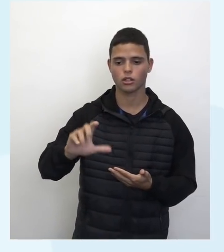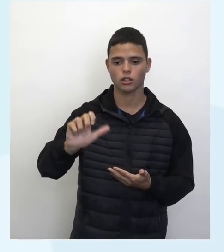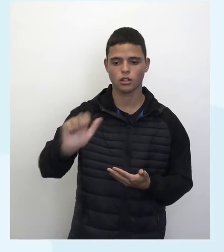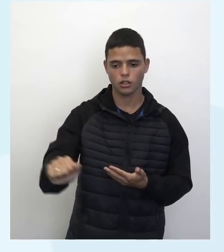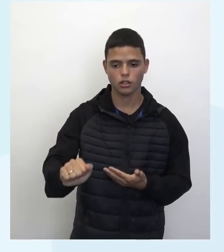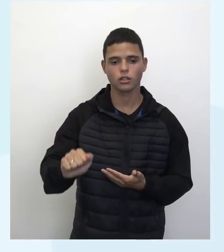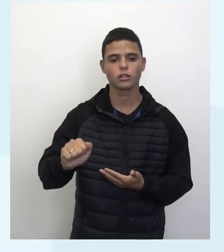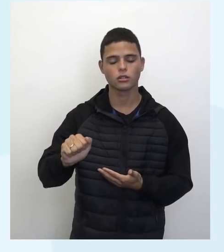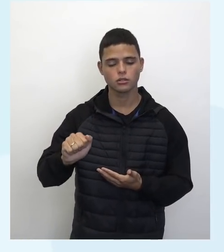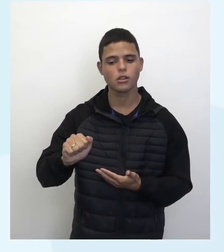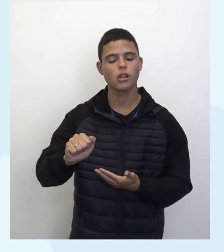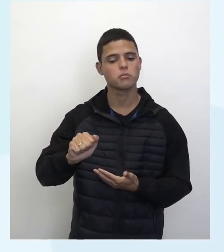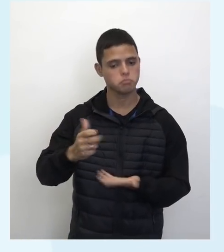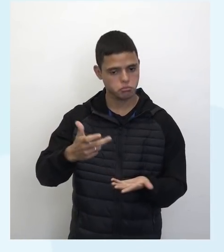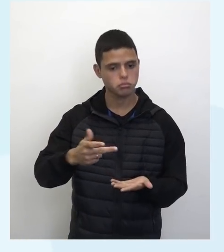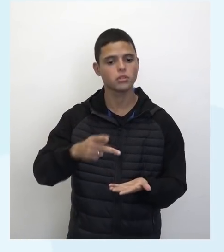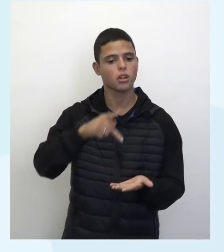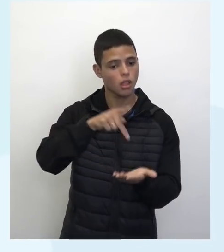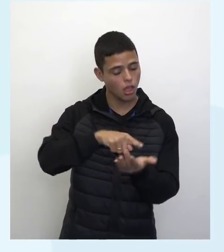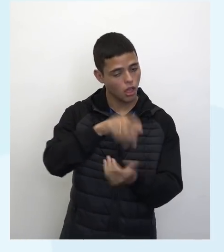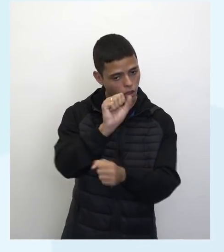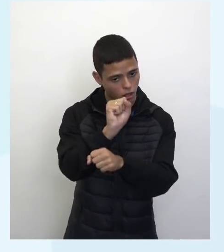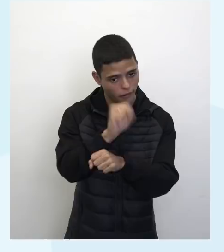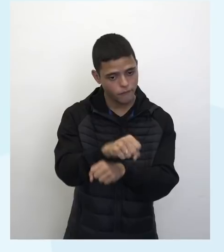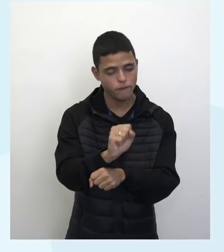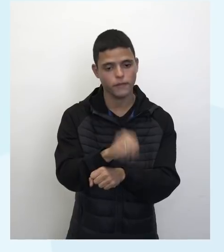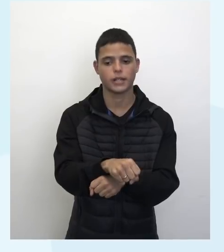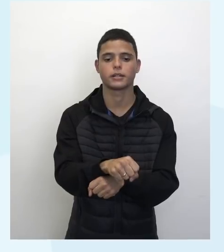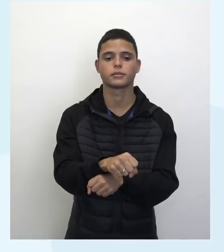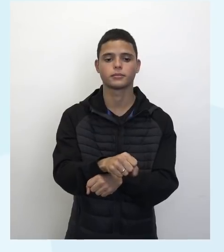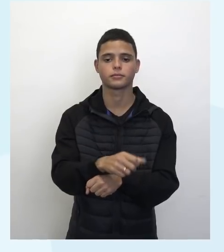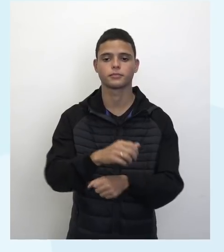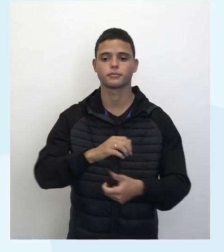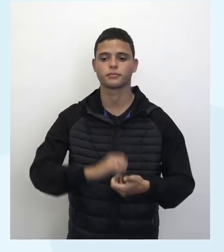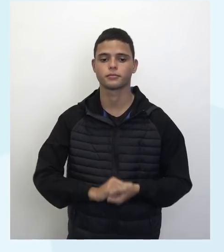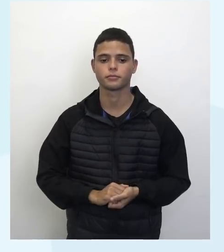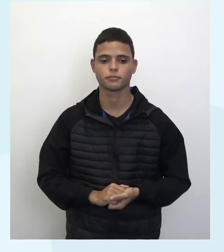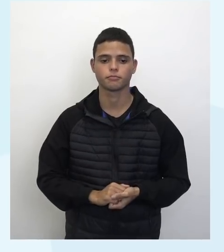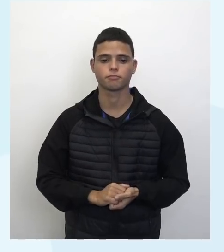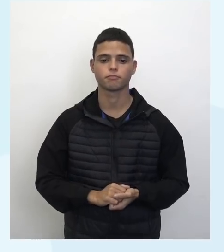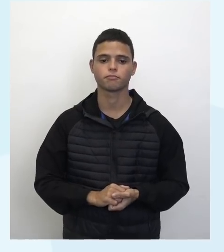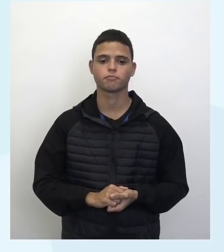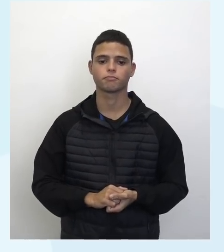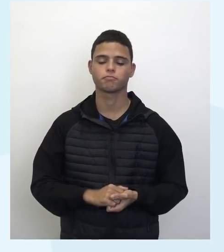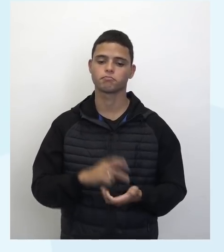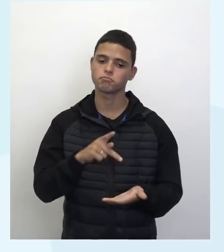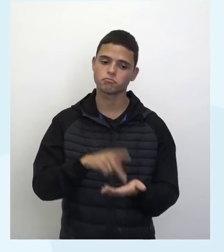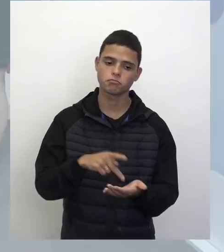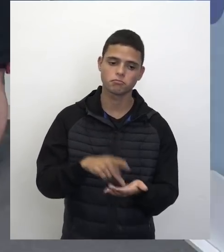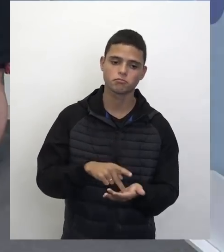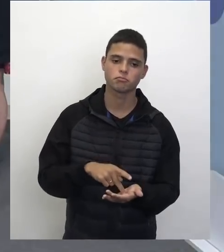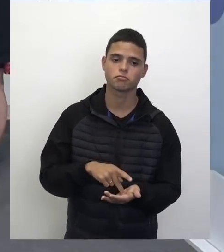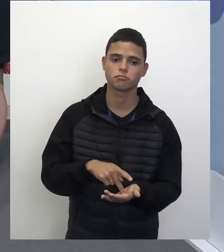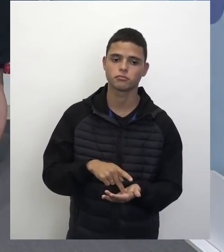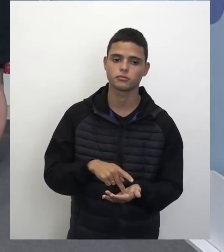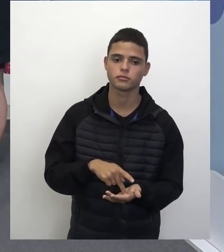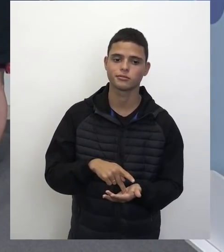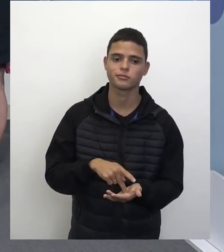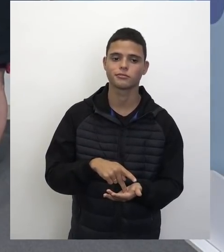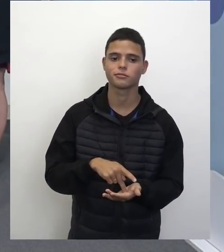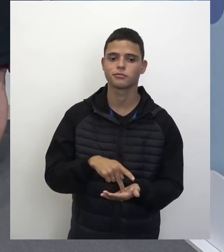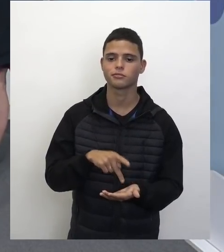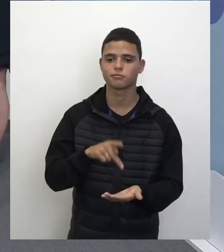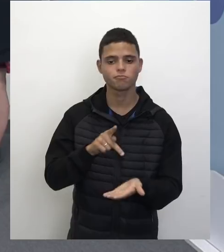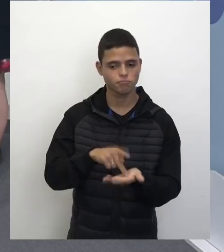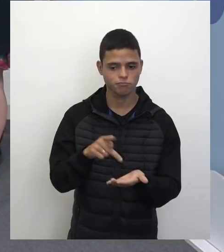estou afirmando que a Juliana é sempre bem-humorada. E é verdade, né? Eu, não, Não, o